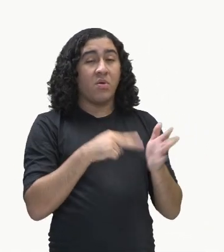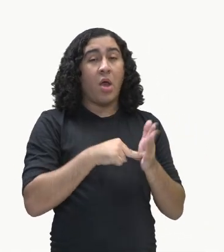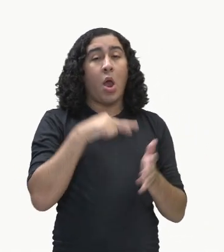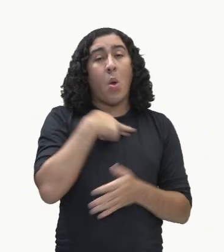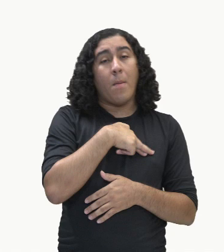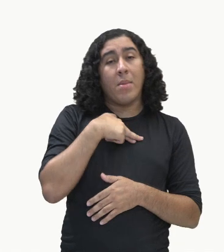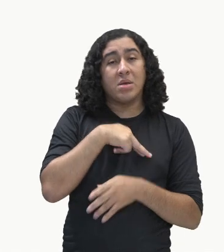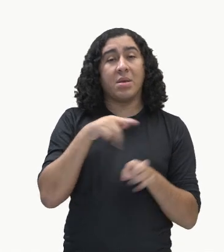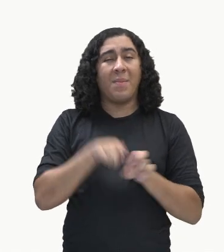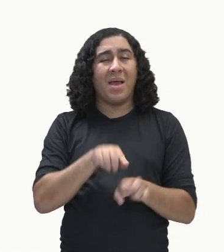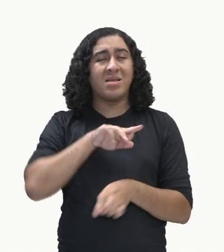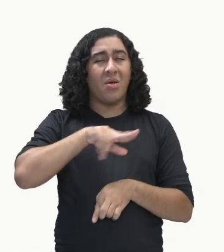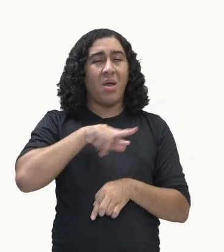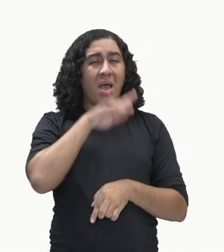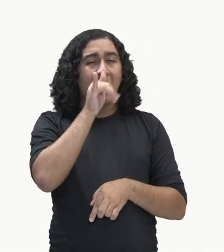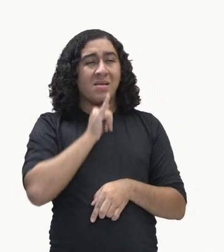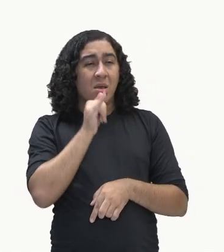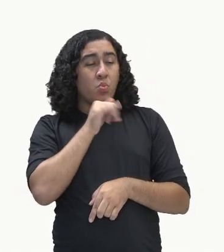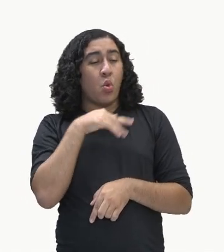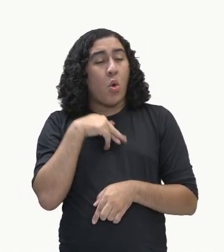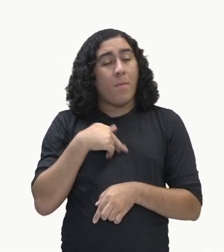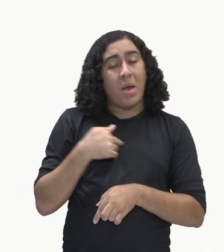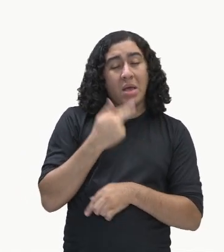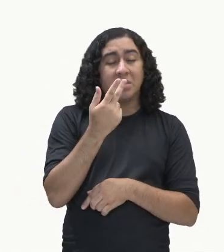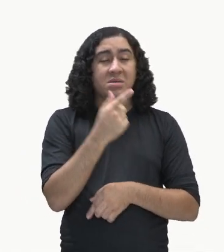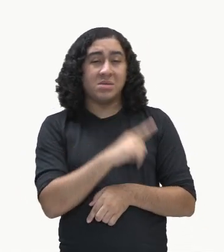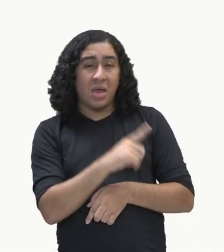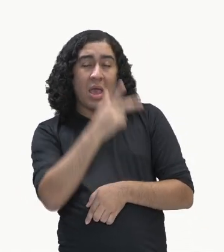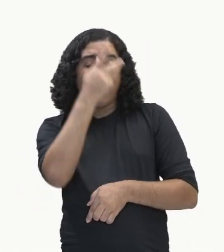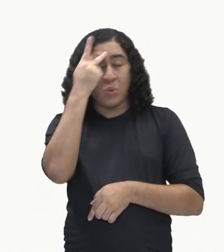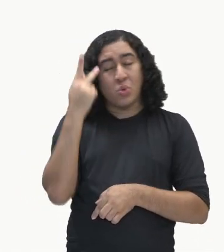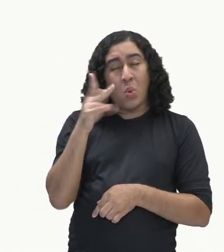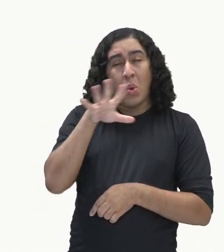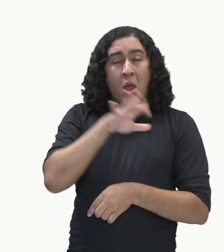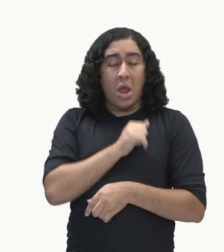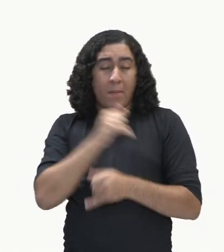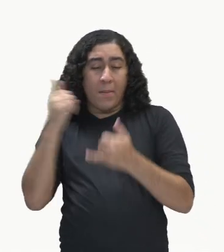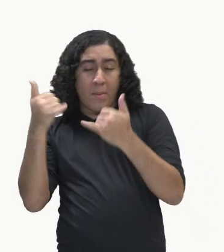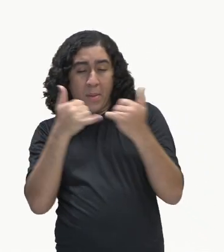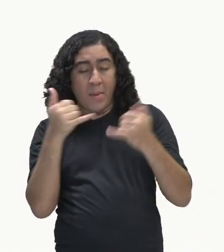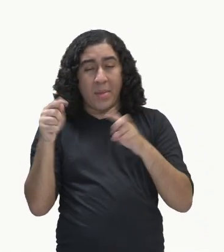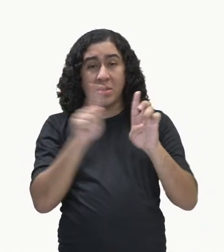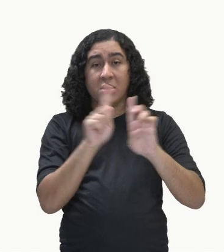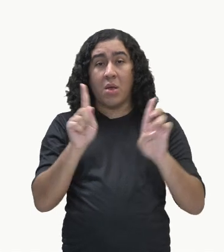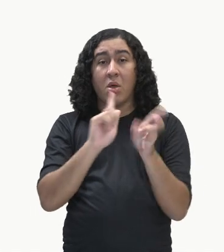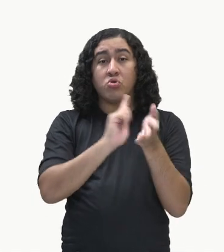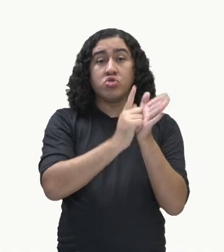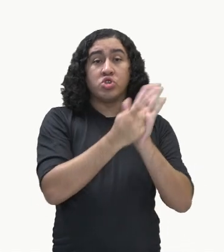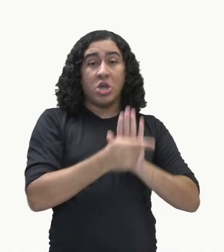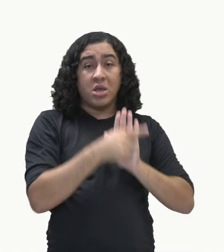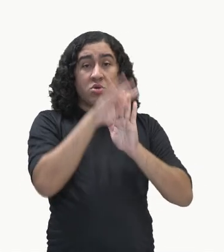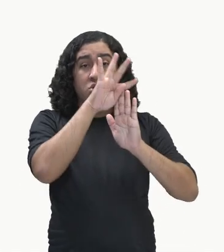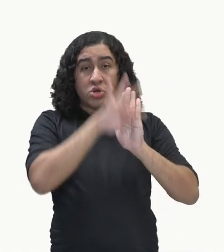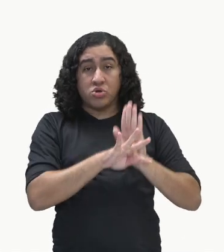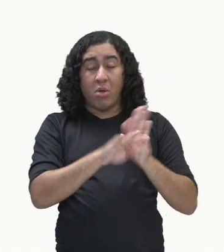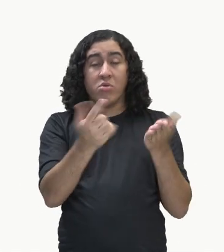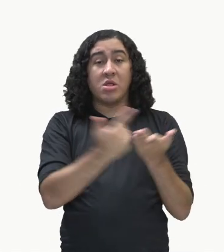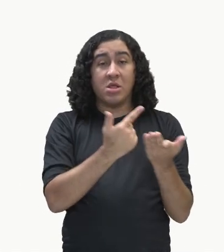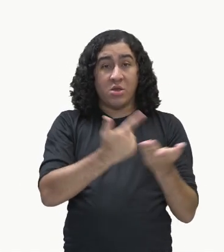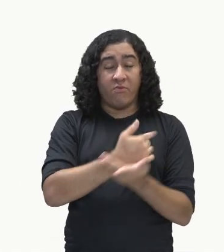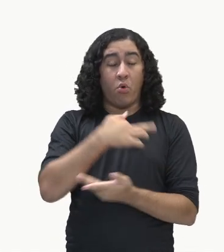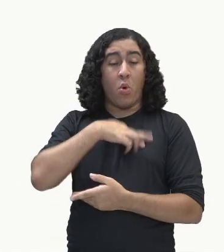não romance romântico, como a gente fala. Romance é um gênero textual, né? Um tipo de livro ali de